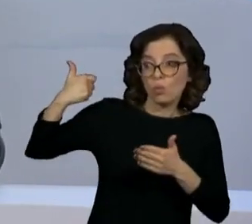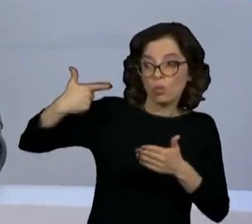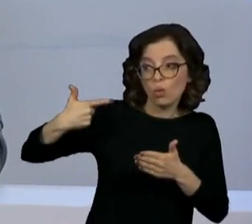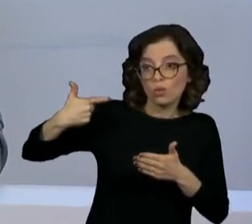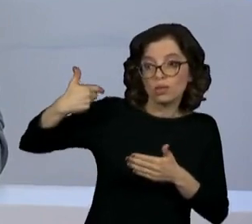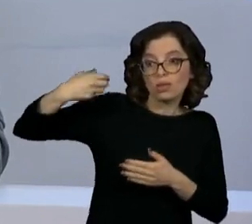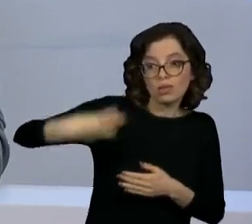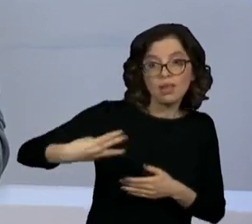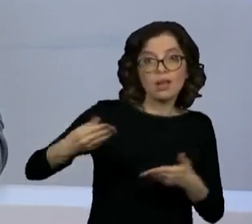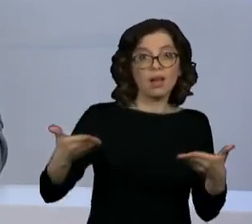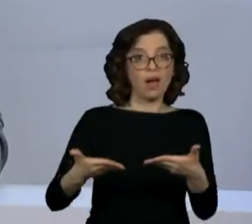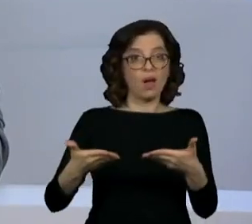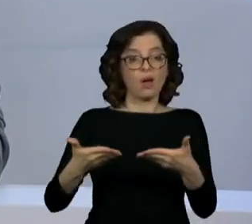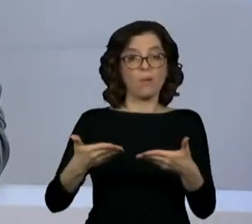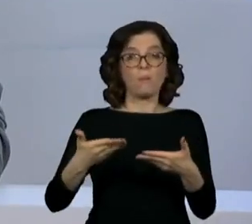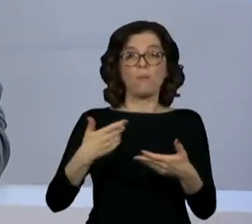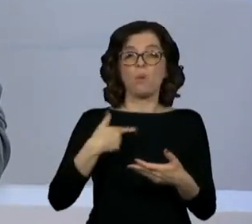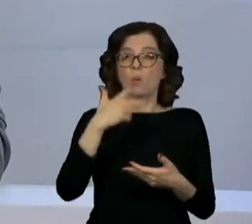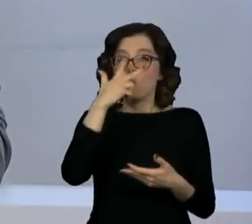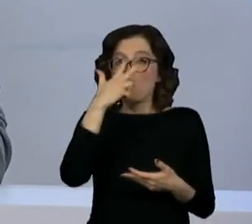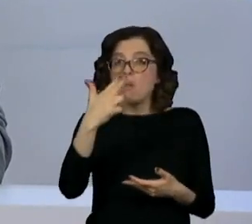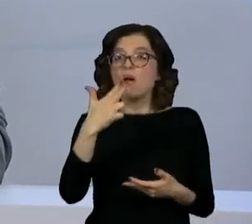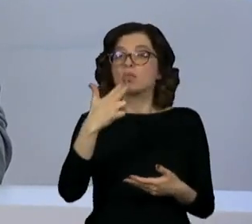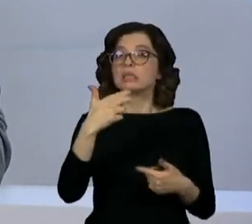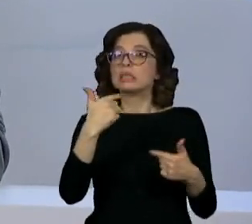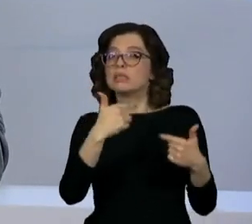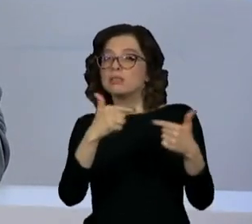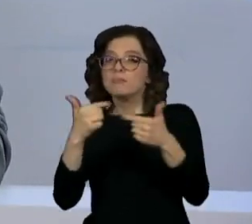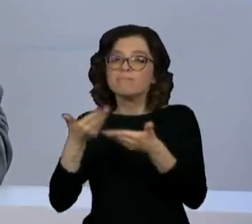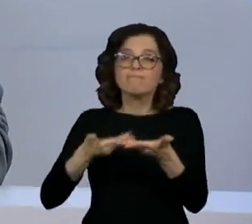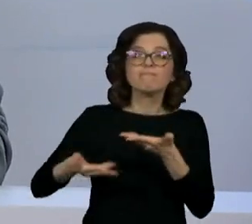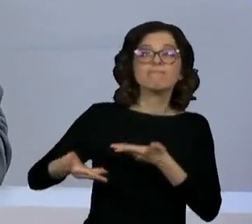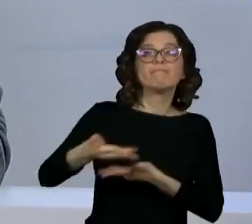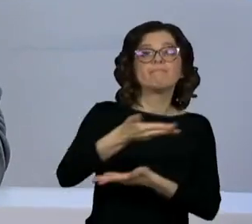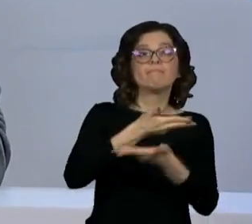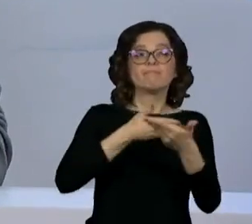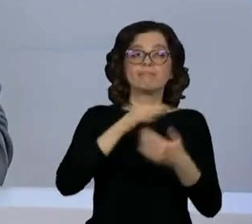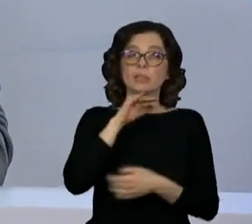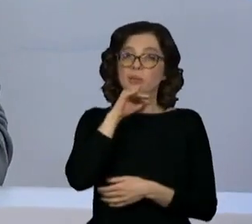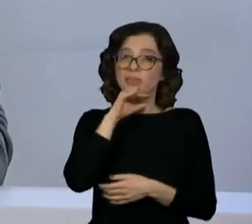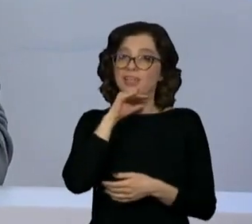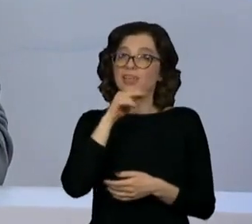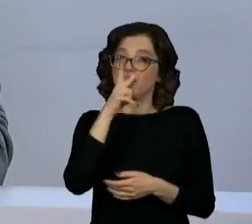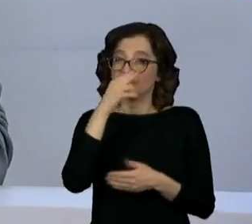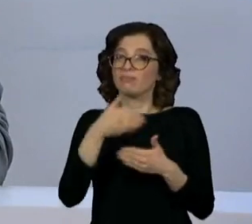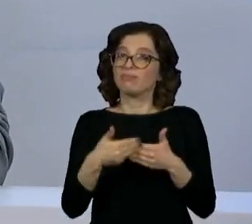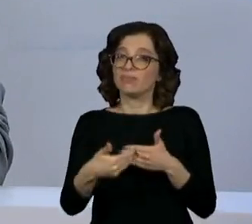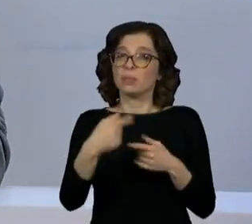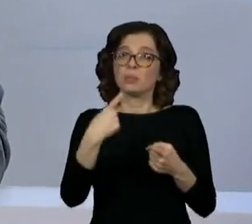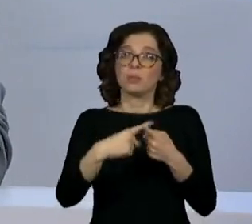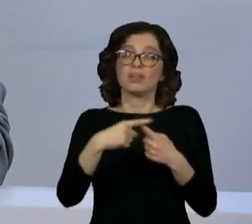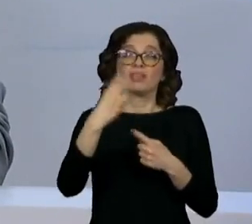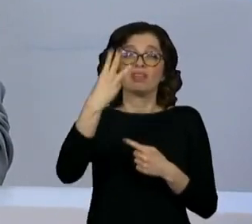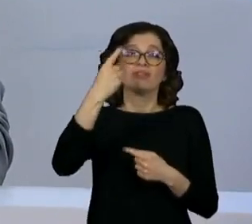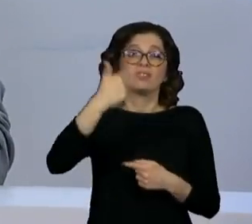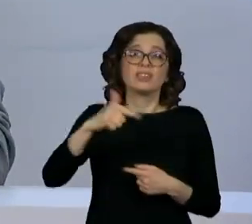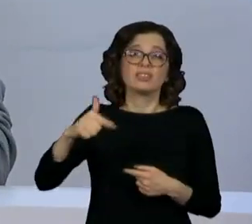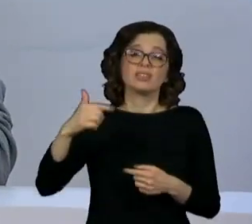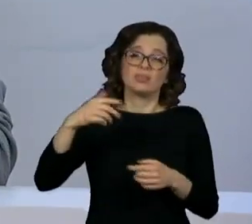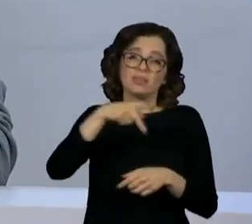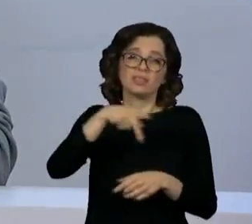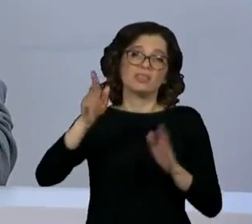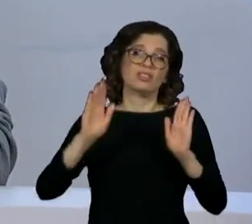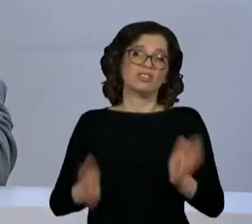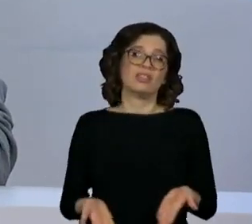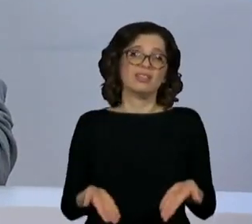outsider na política brasileira nas futuras eleições presidenciais, no tipo Nayib Bukele do El Salvador, ou poderíamos lembrar